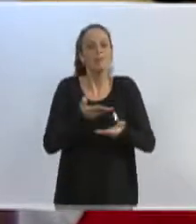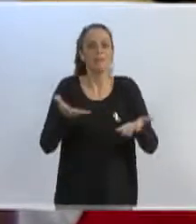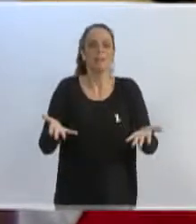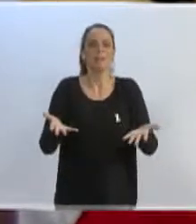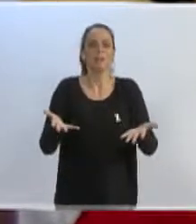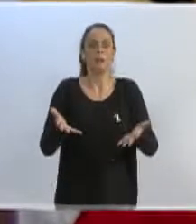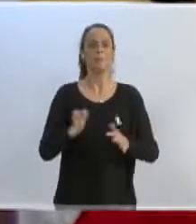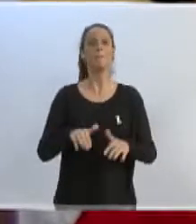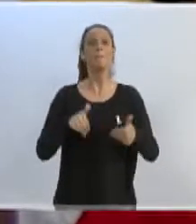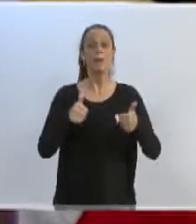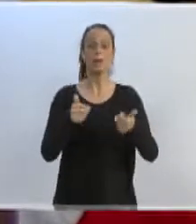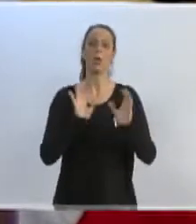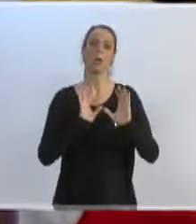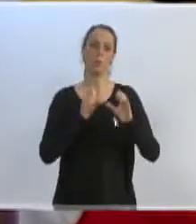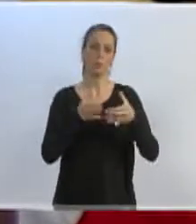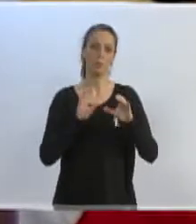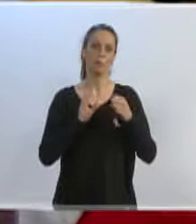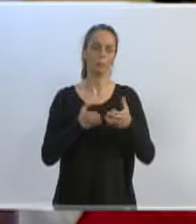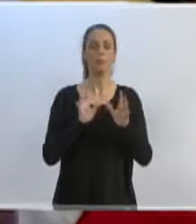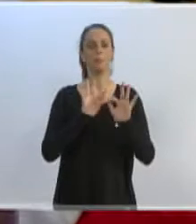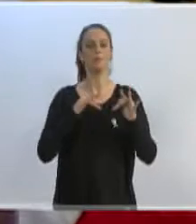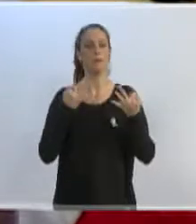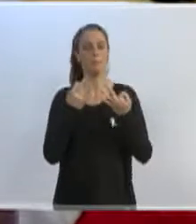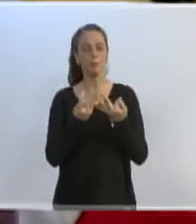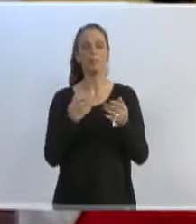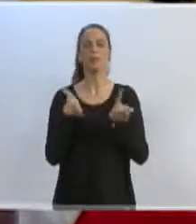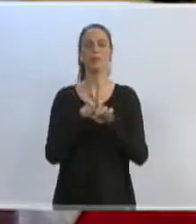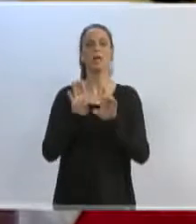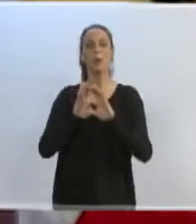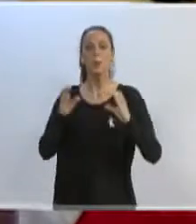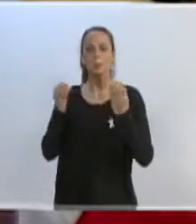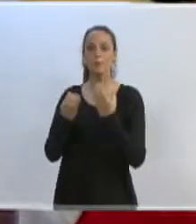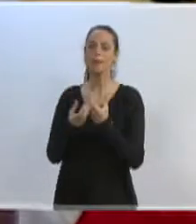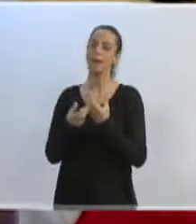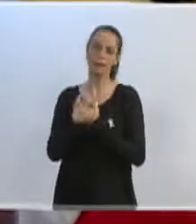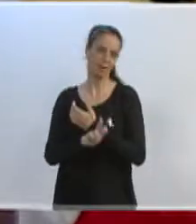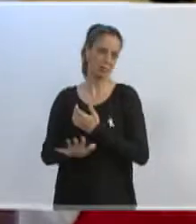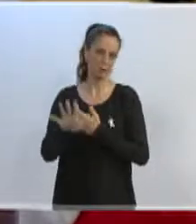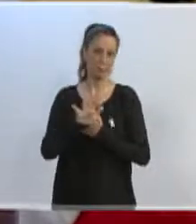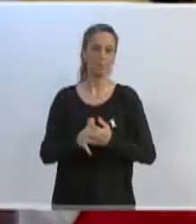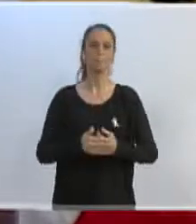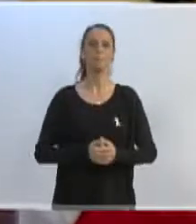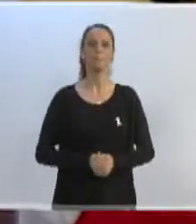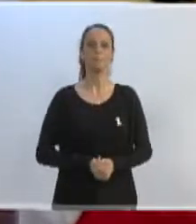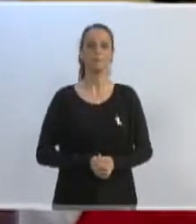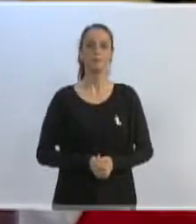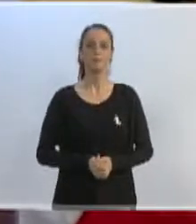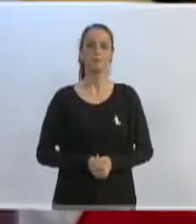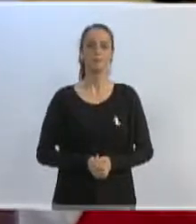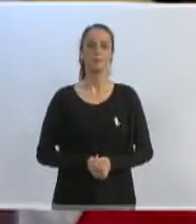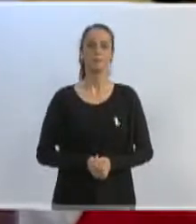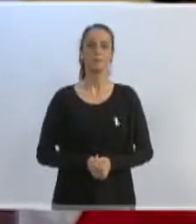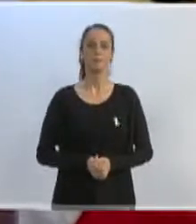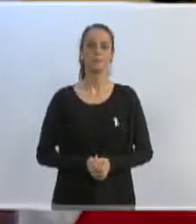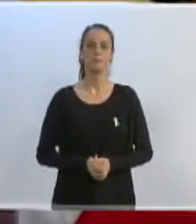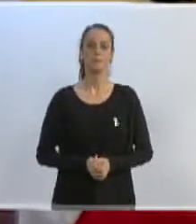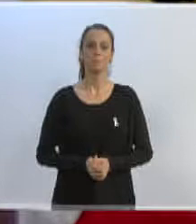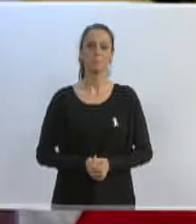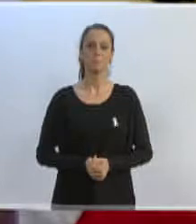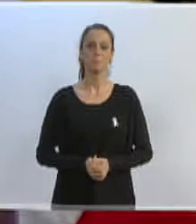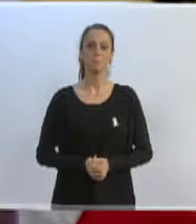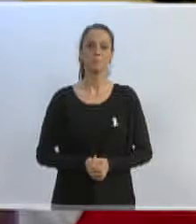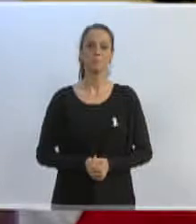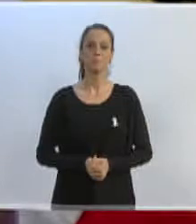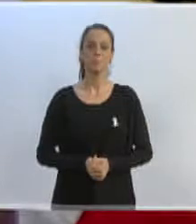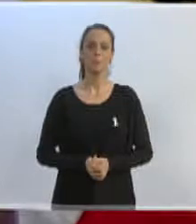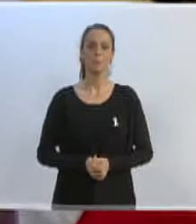um melhor convívio junto à sua família, comunidade e tudo mais. Em relação